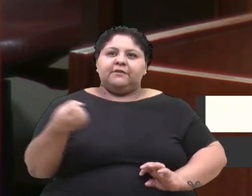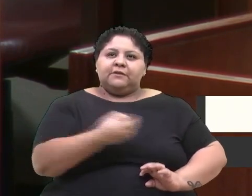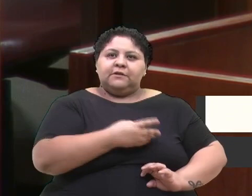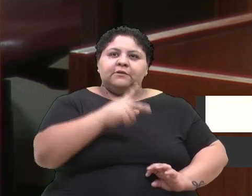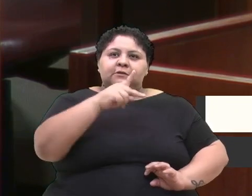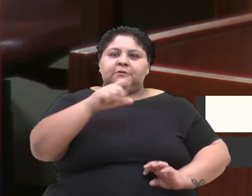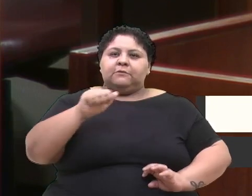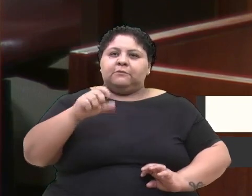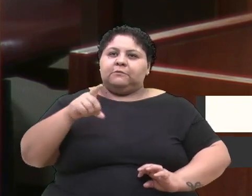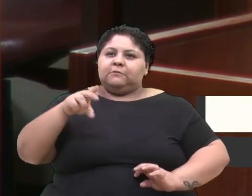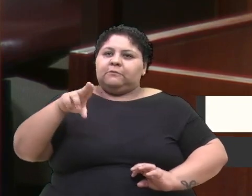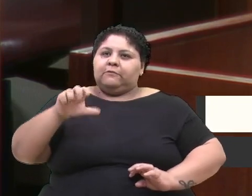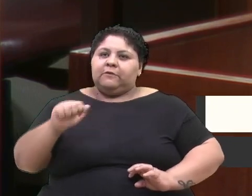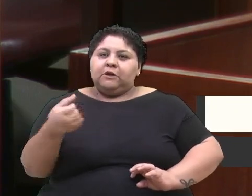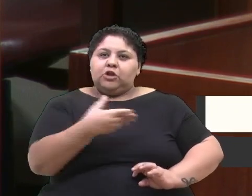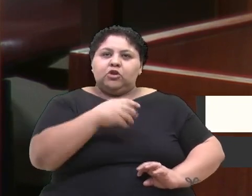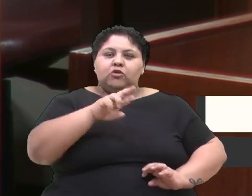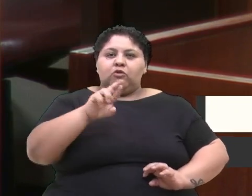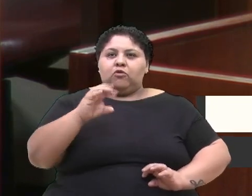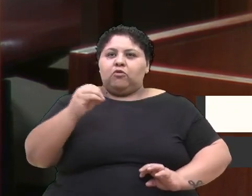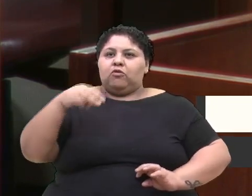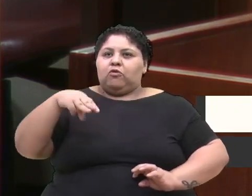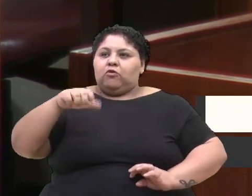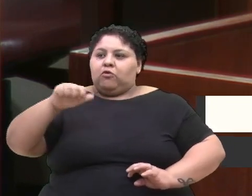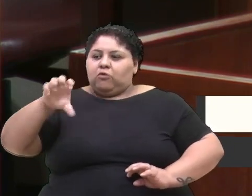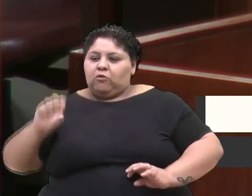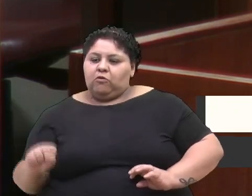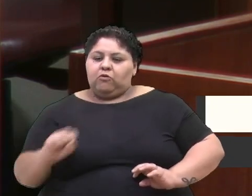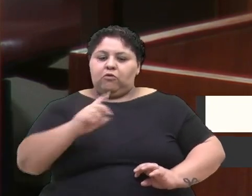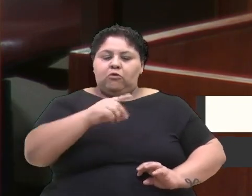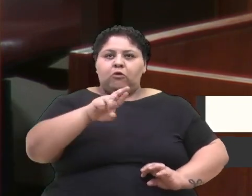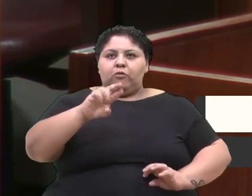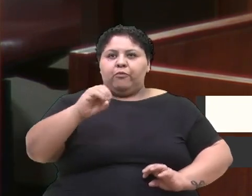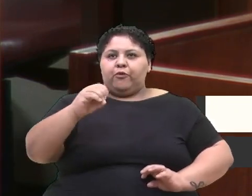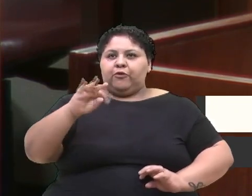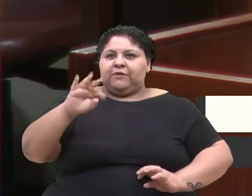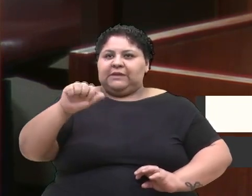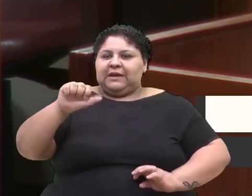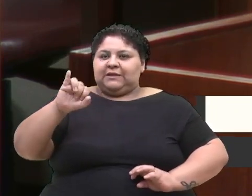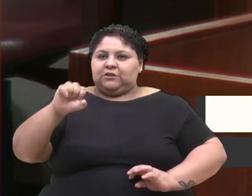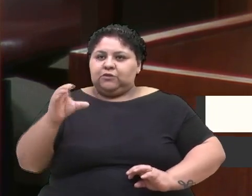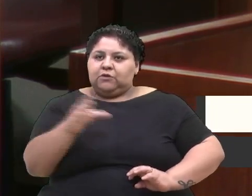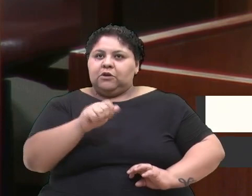Nova Roma do Sul, Protásio Alves e São Marcos.